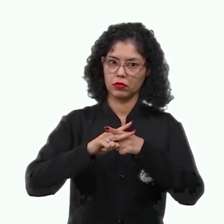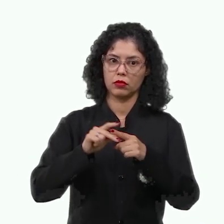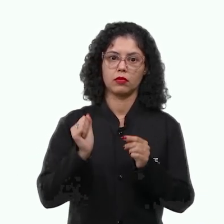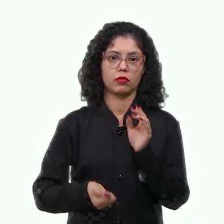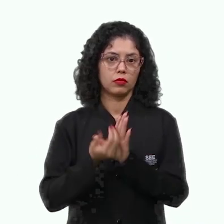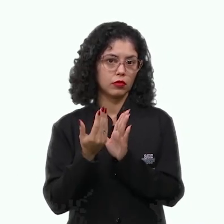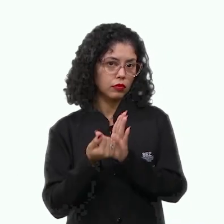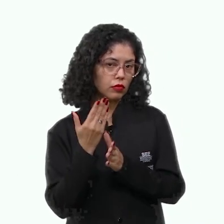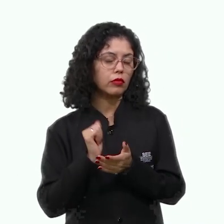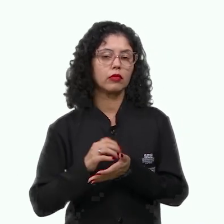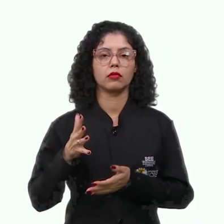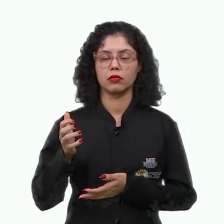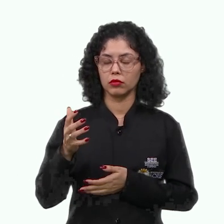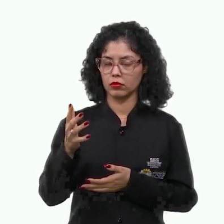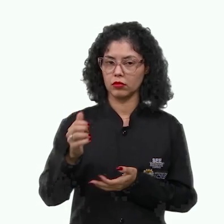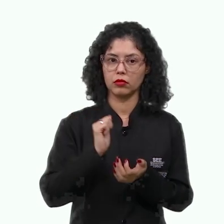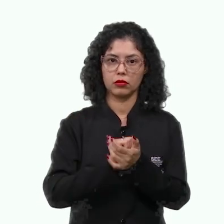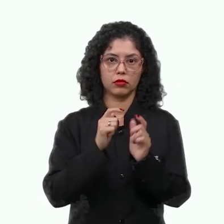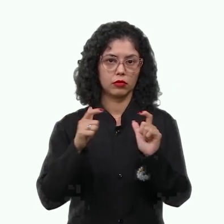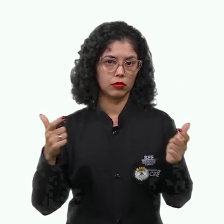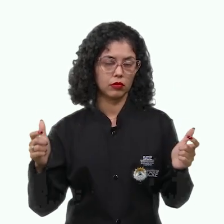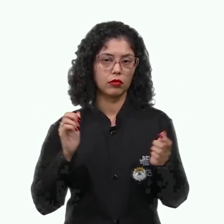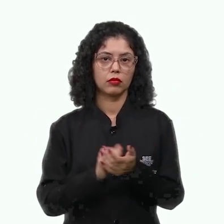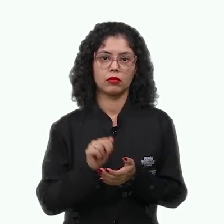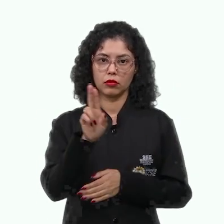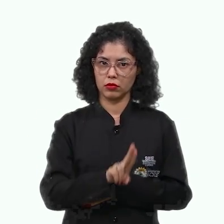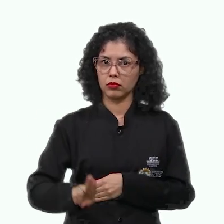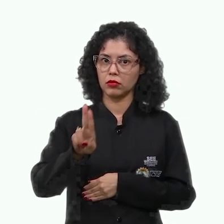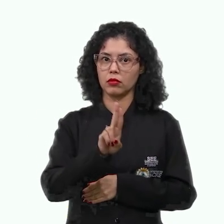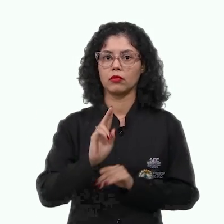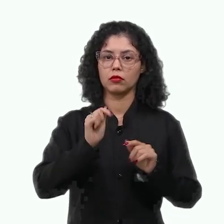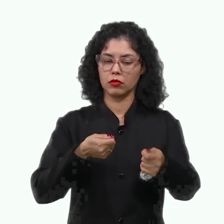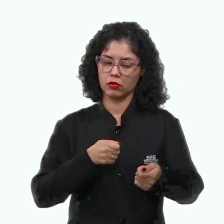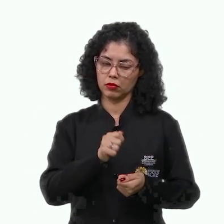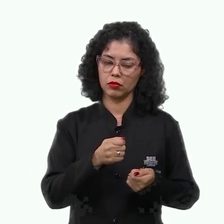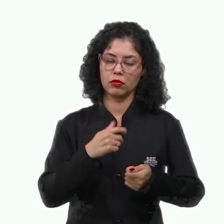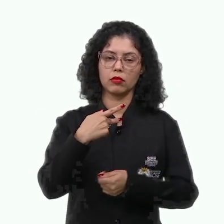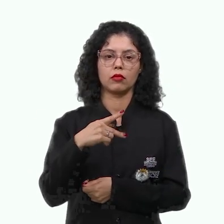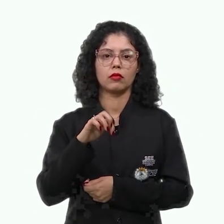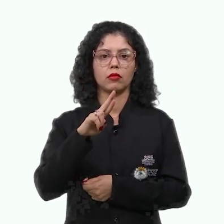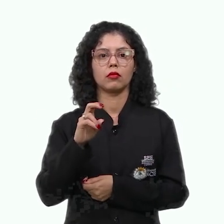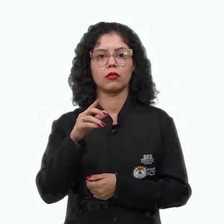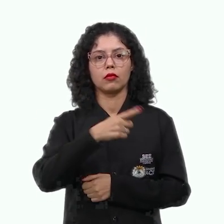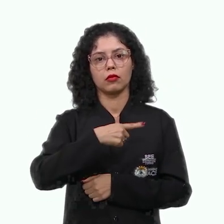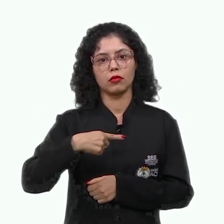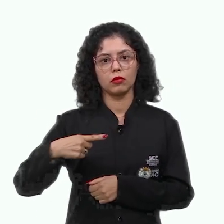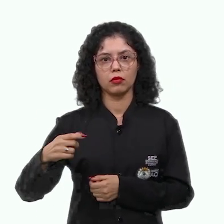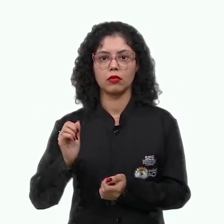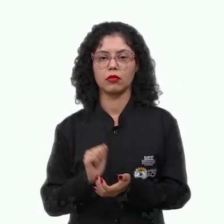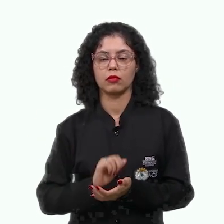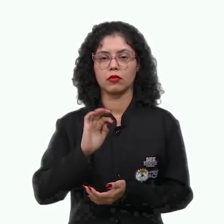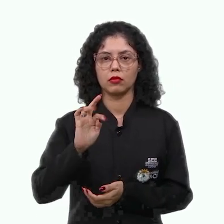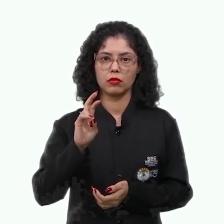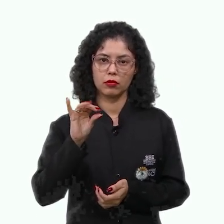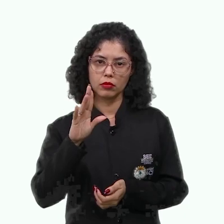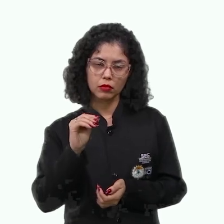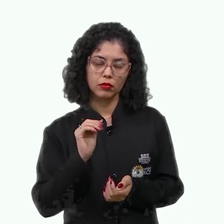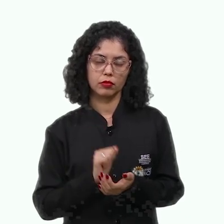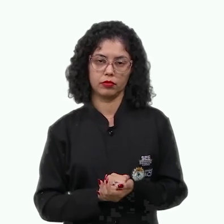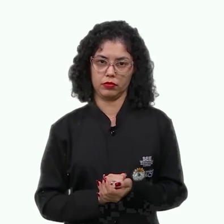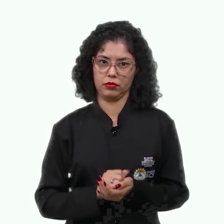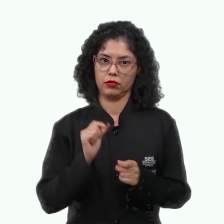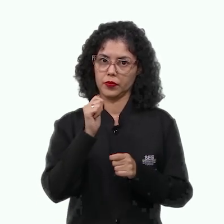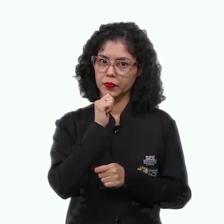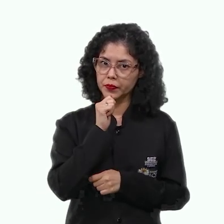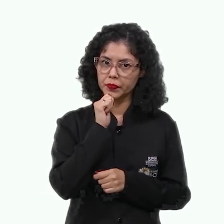produz bactérias em larga escala que são utilizadas para o controle de pragas como lagartas e nematóides. A